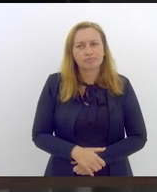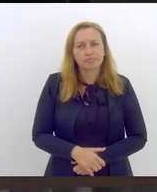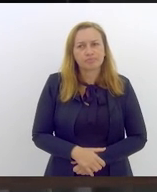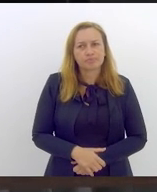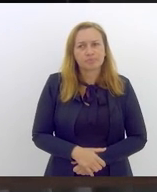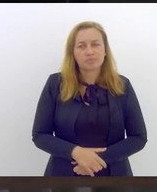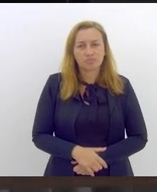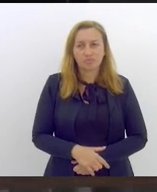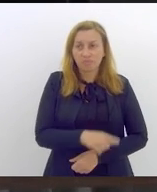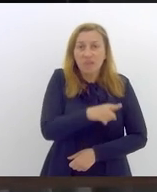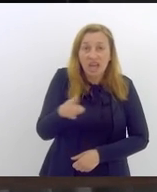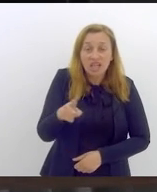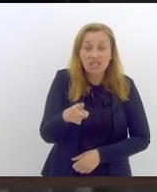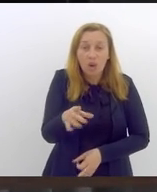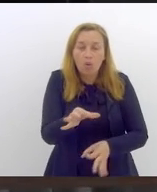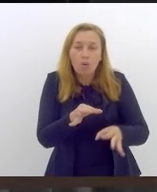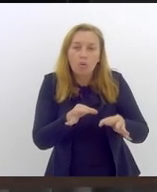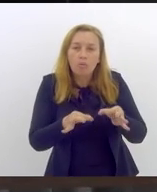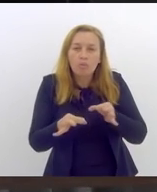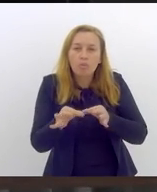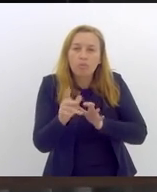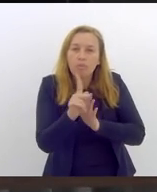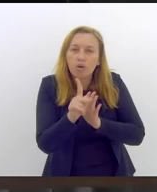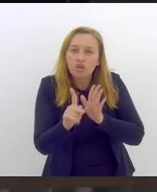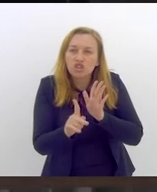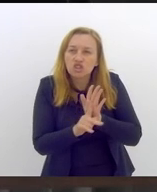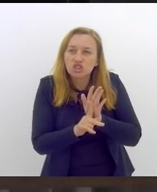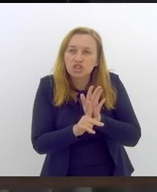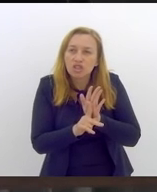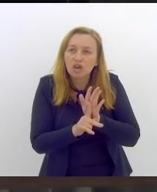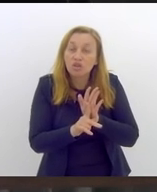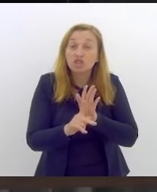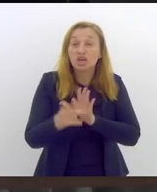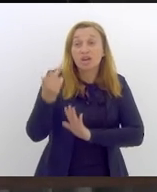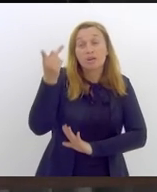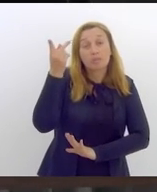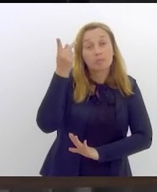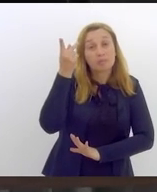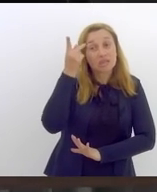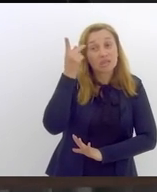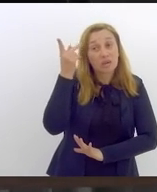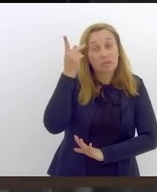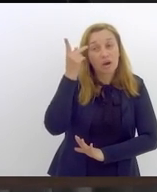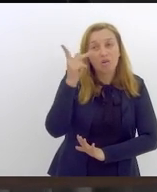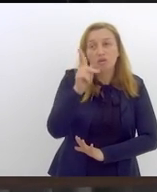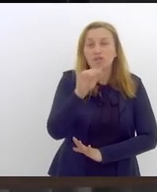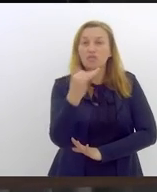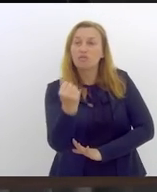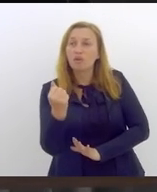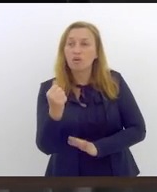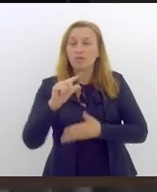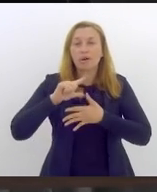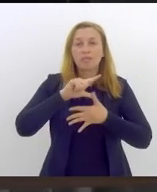Esse é o projeto do foro de São Paulo para América Latina